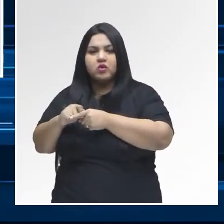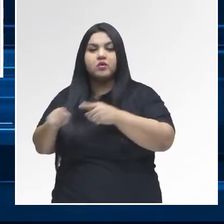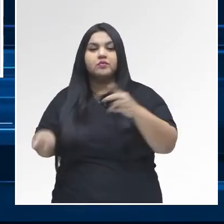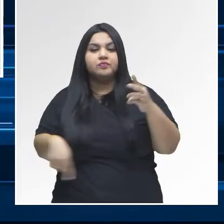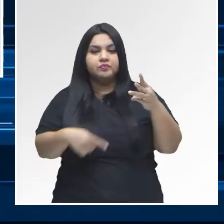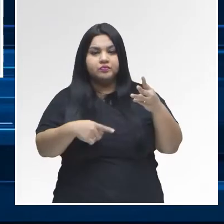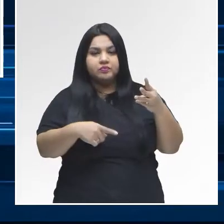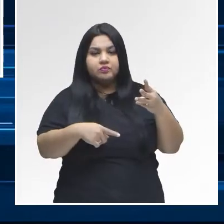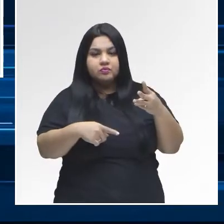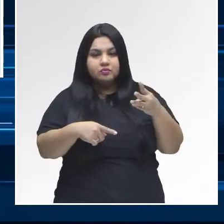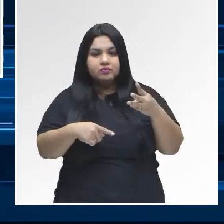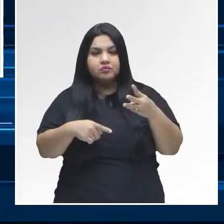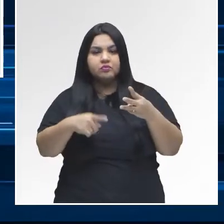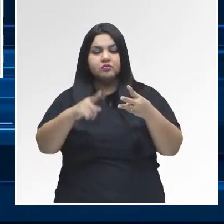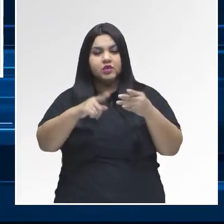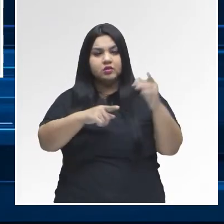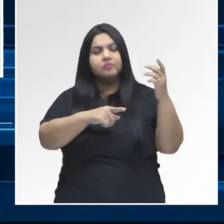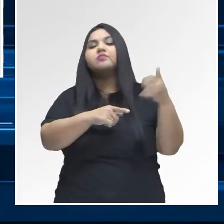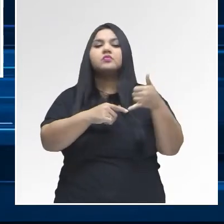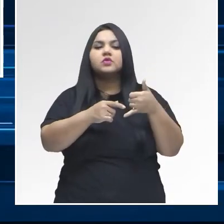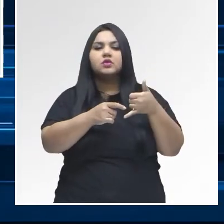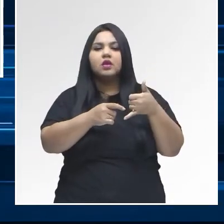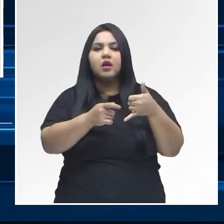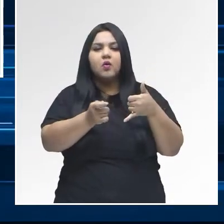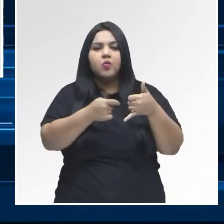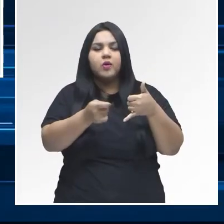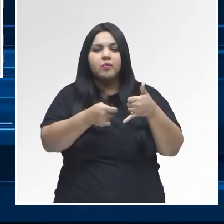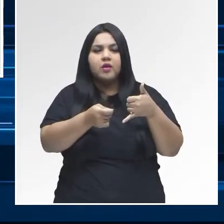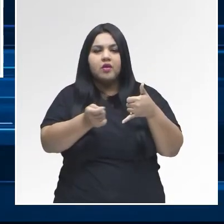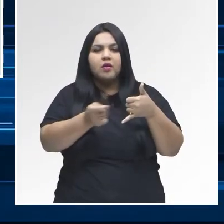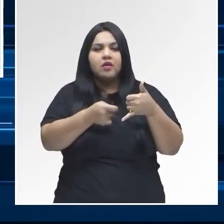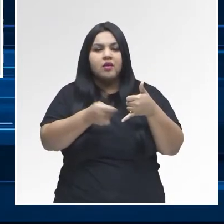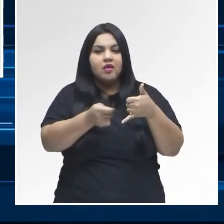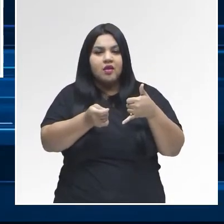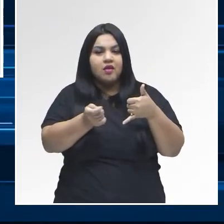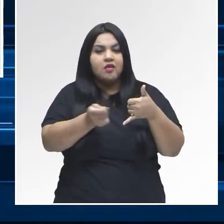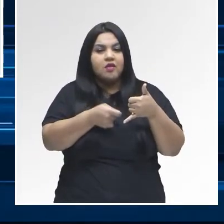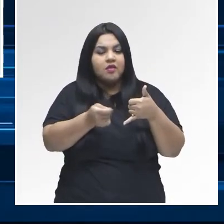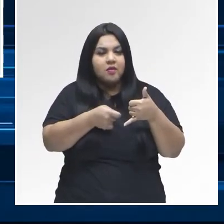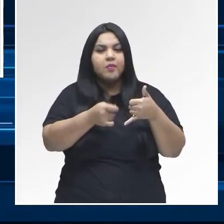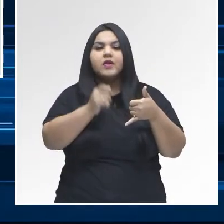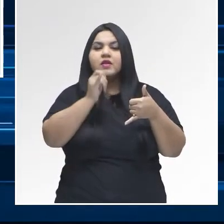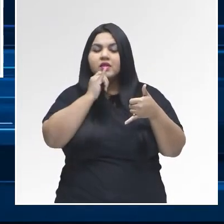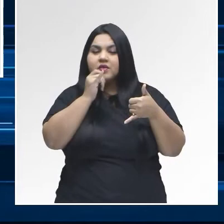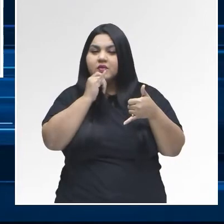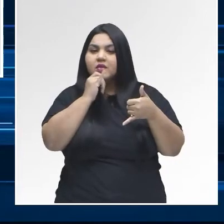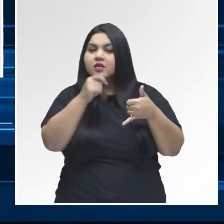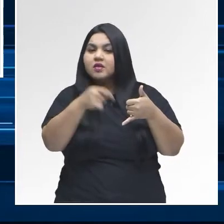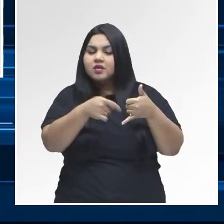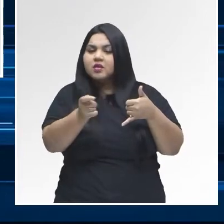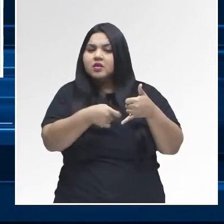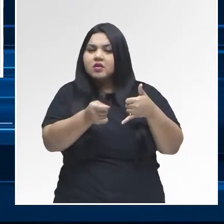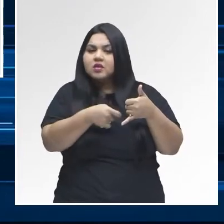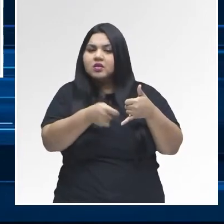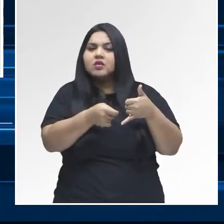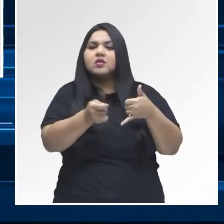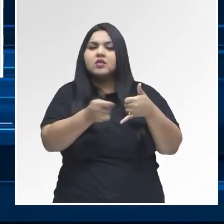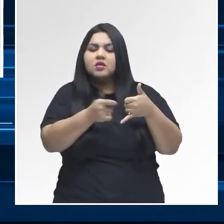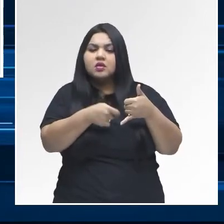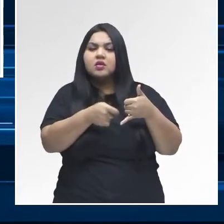o afoxé e o berimbau, onde o berimbau, por exemplo, é um instrumento que dá base